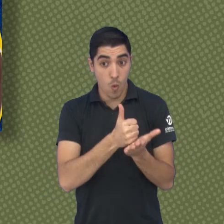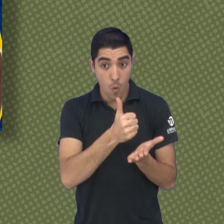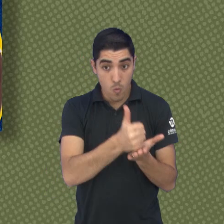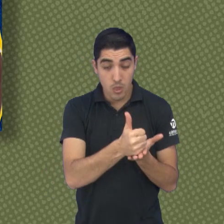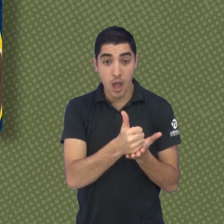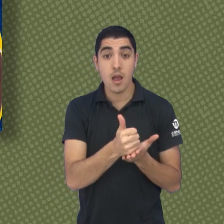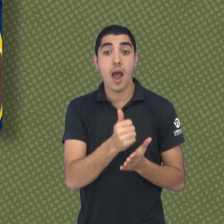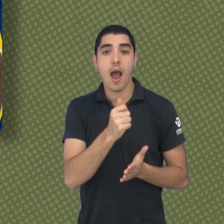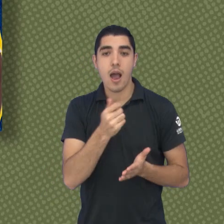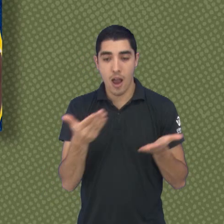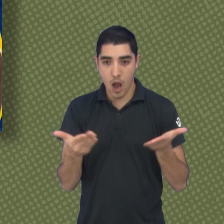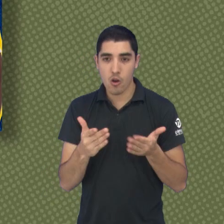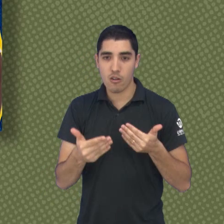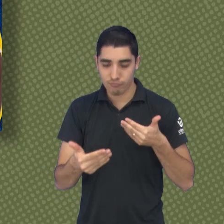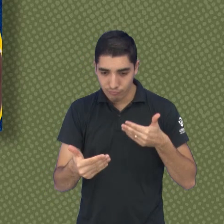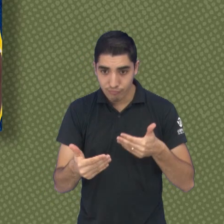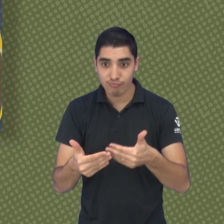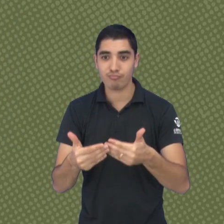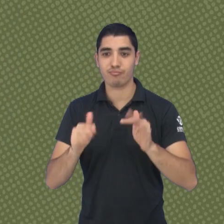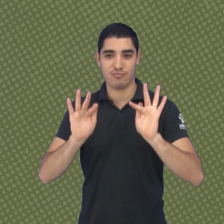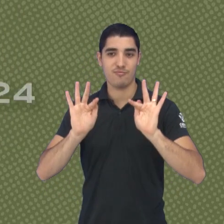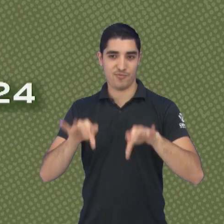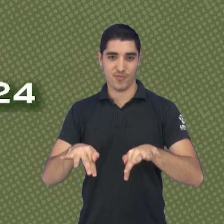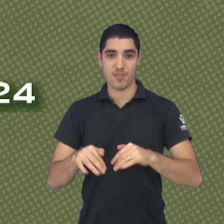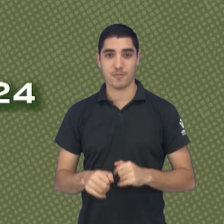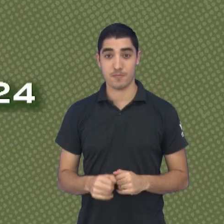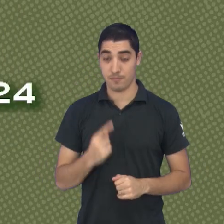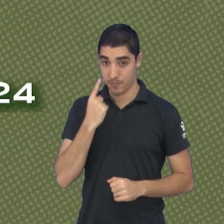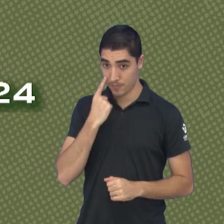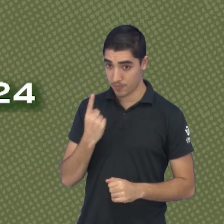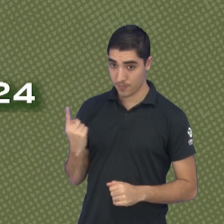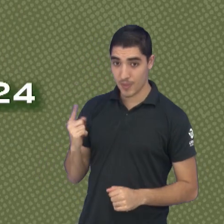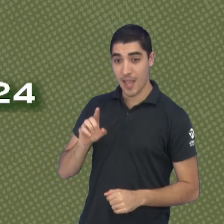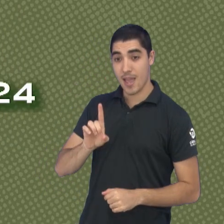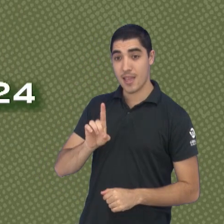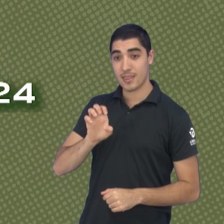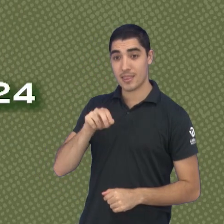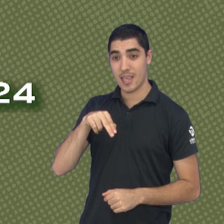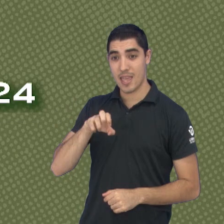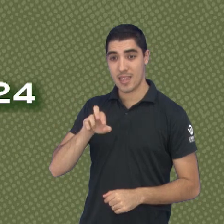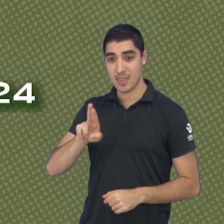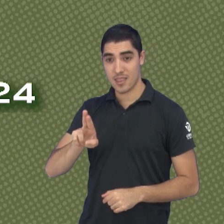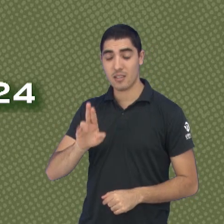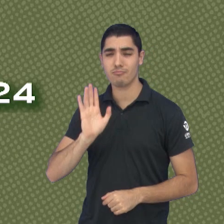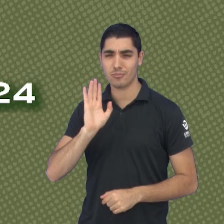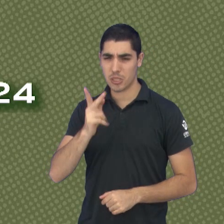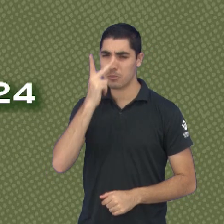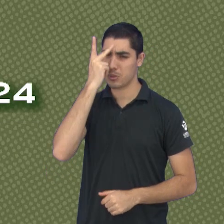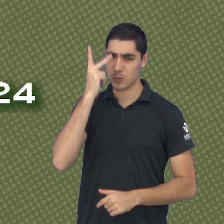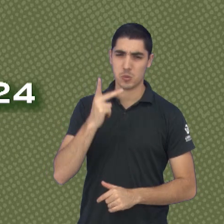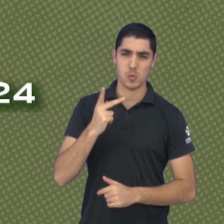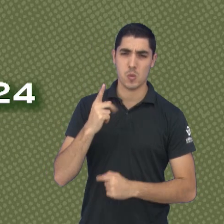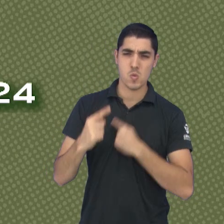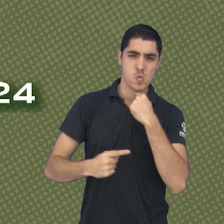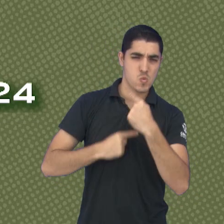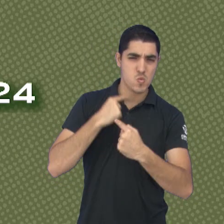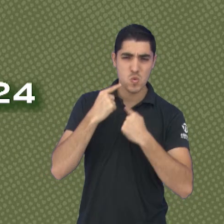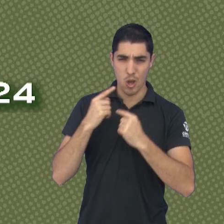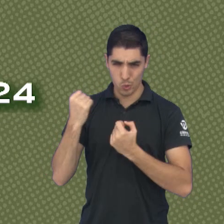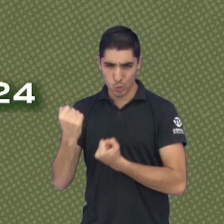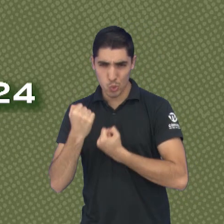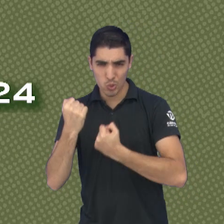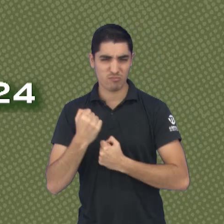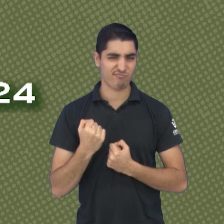se encerrando no fim deste mês de abril. O atacante Denner foi muito questionado pela torcida e